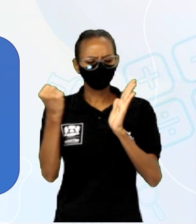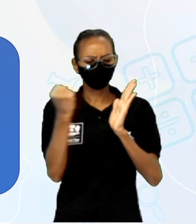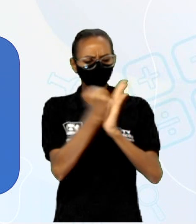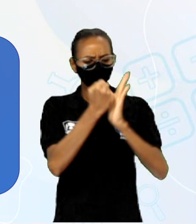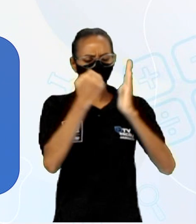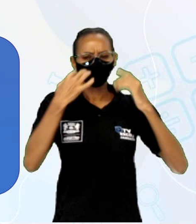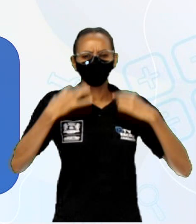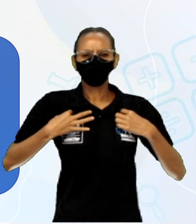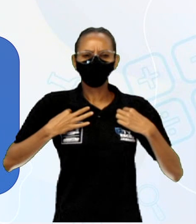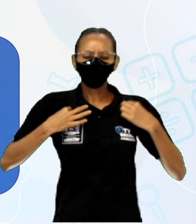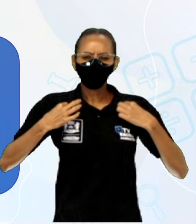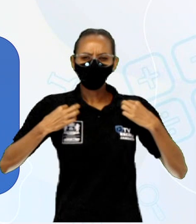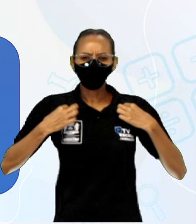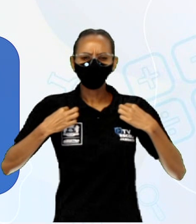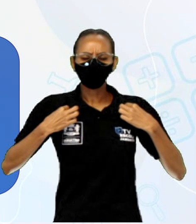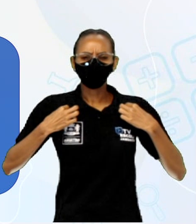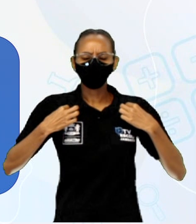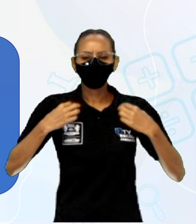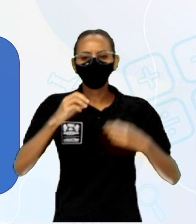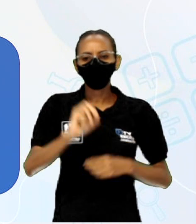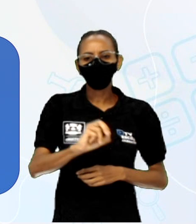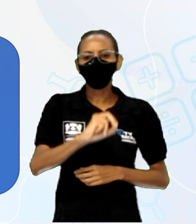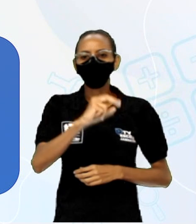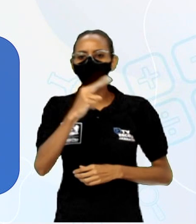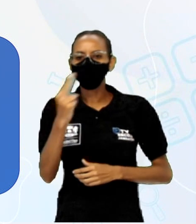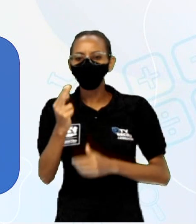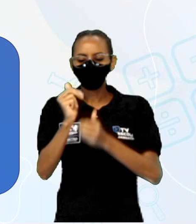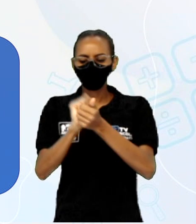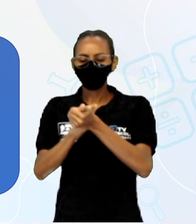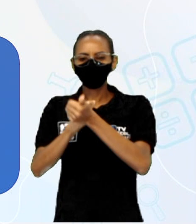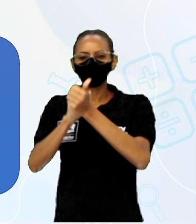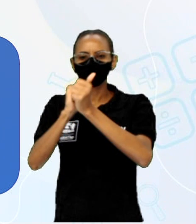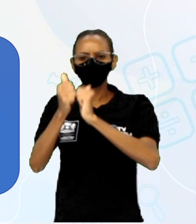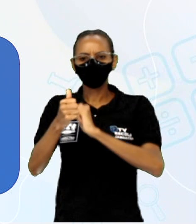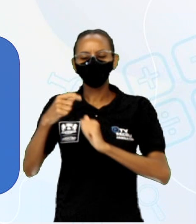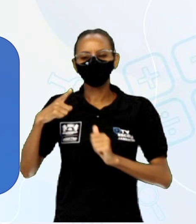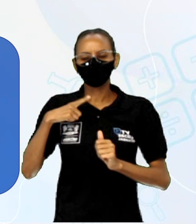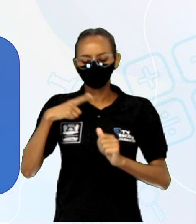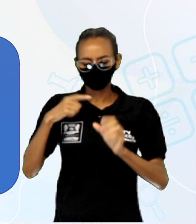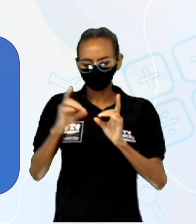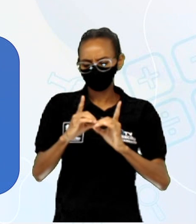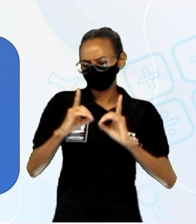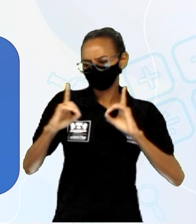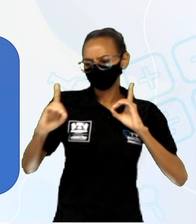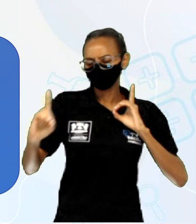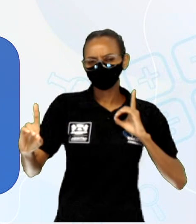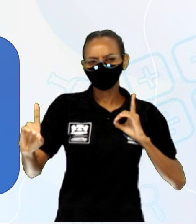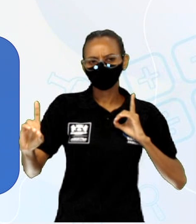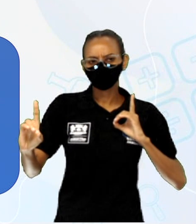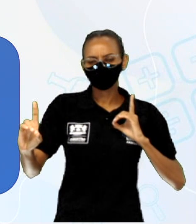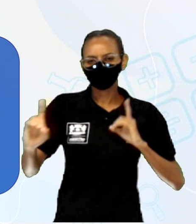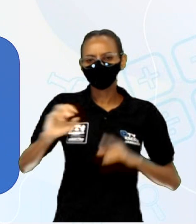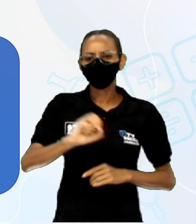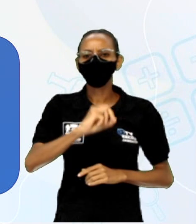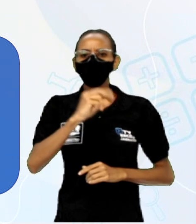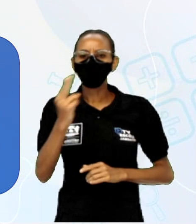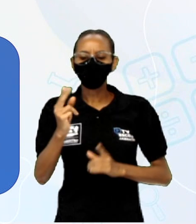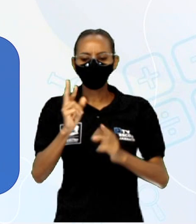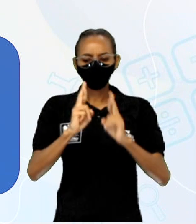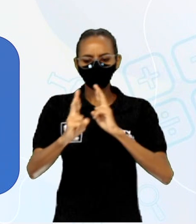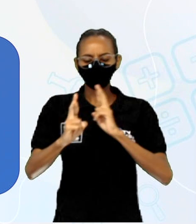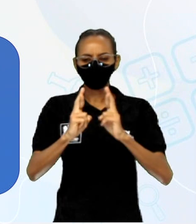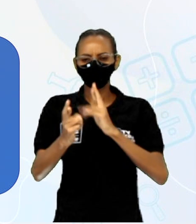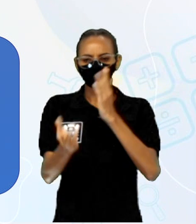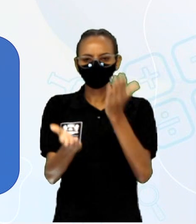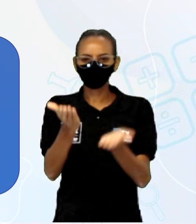usa? Será que é um esporte que a gente tem uma distância a ser percorrida? Será que é uma relação de peso? Será que é